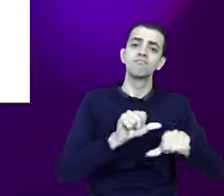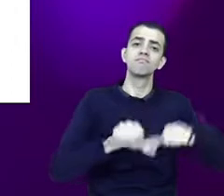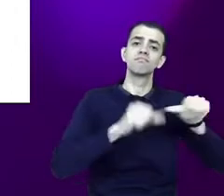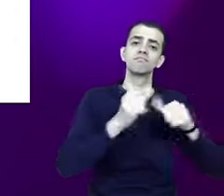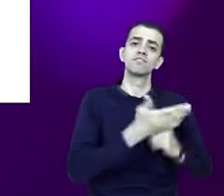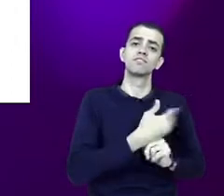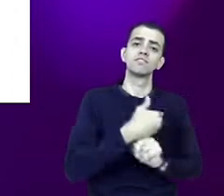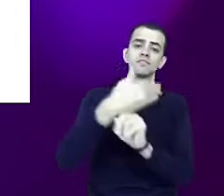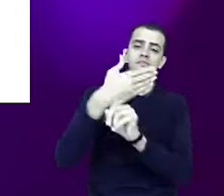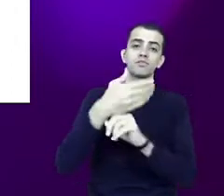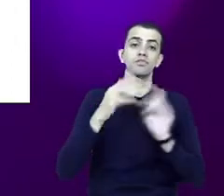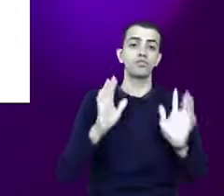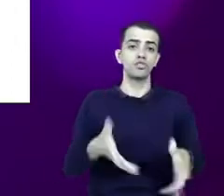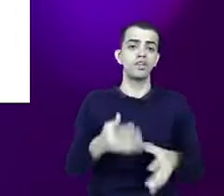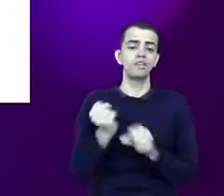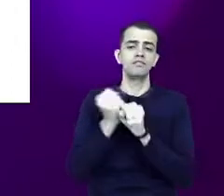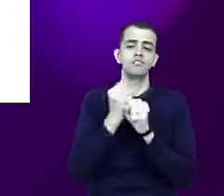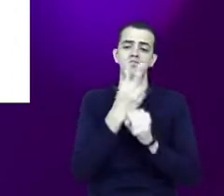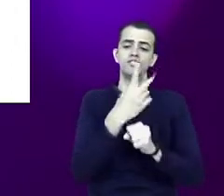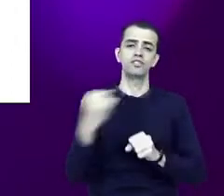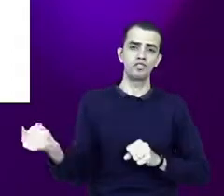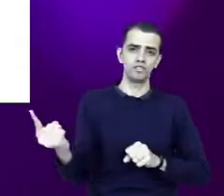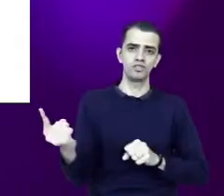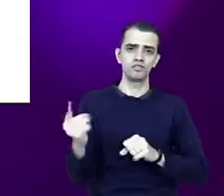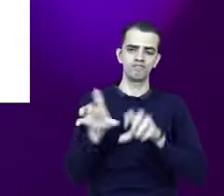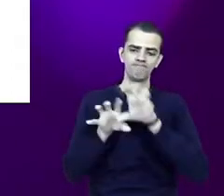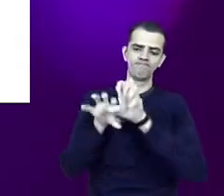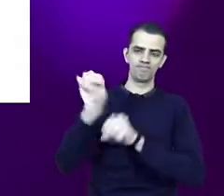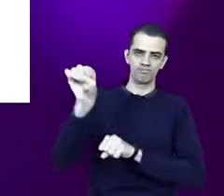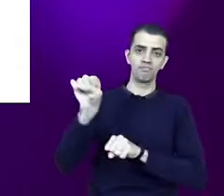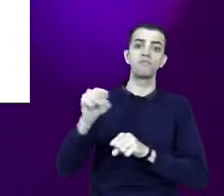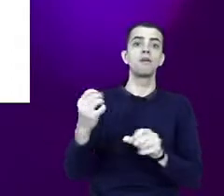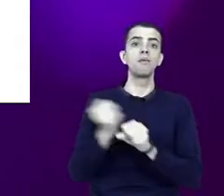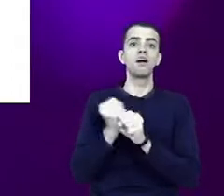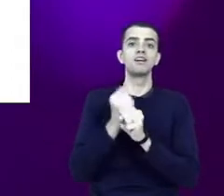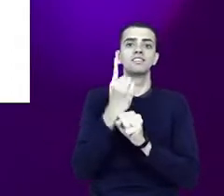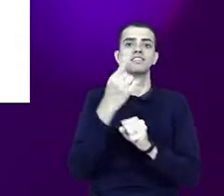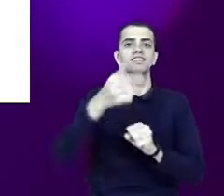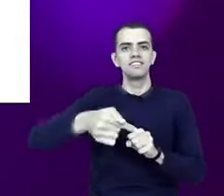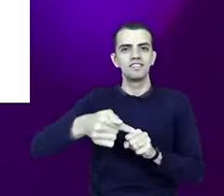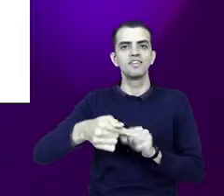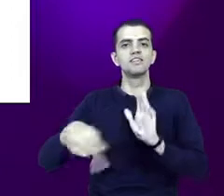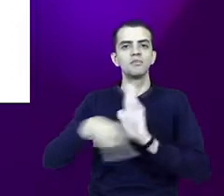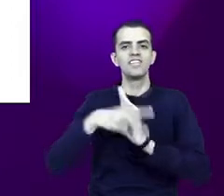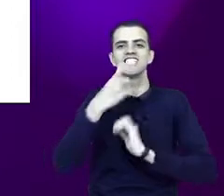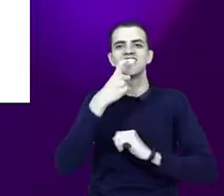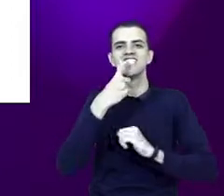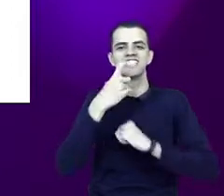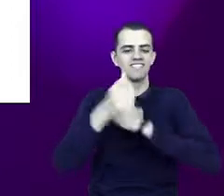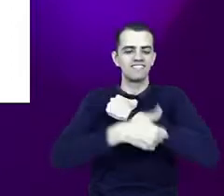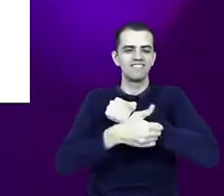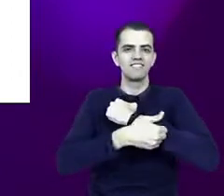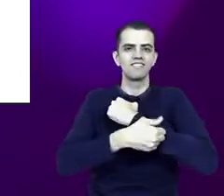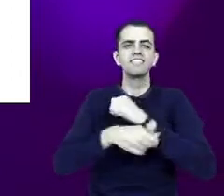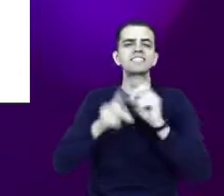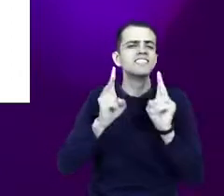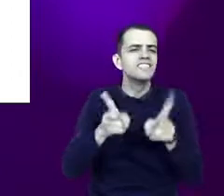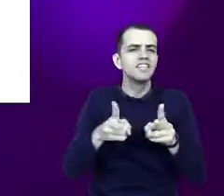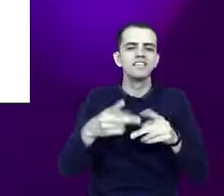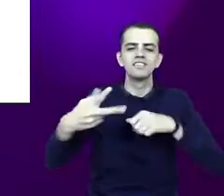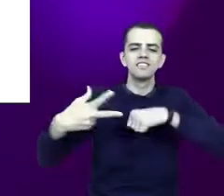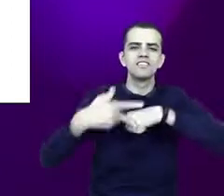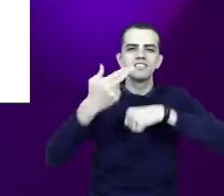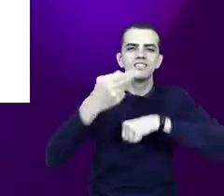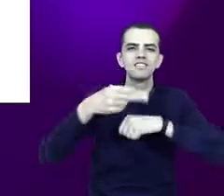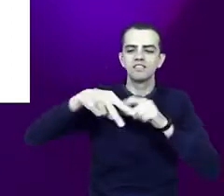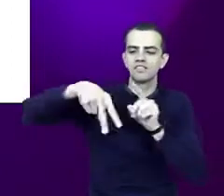anos de fim de ortopedia, como ortopedista, e sempre na cirurgia de quadril e joelho. E é a primeira